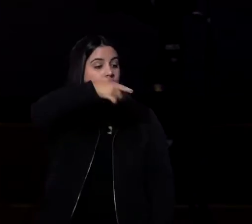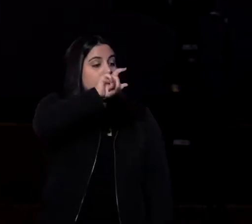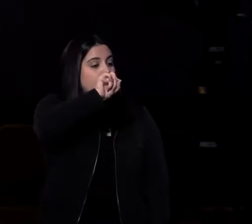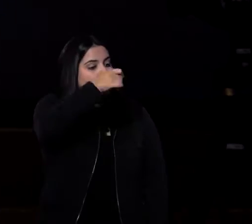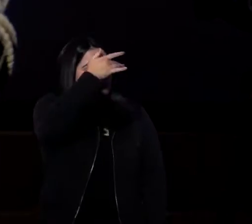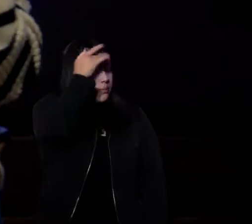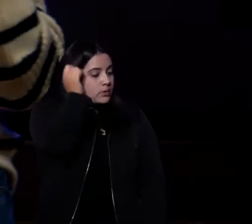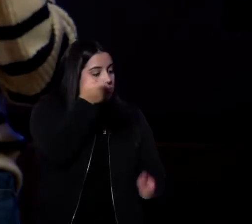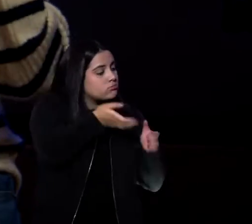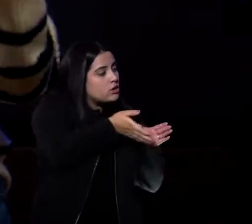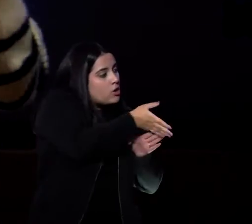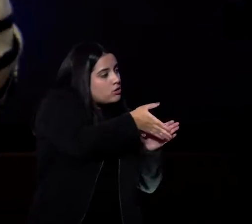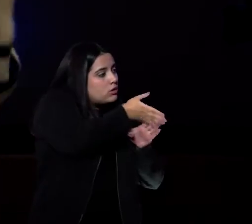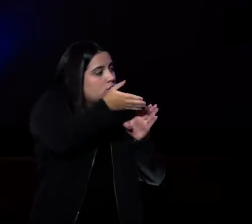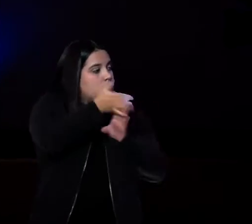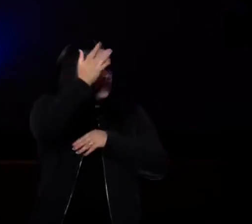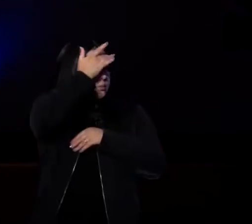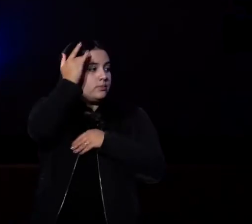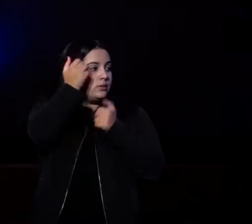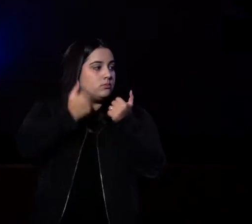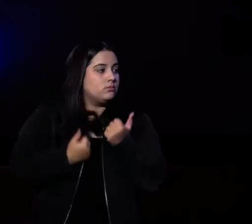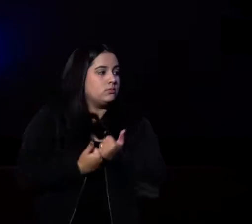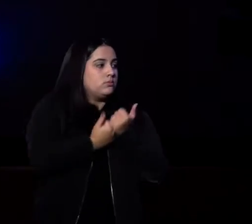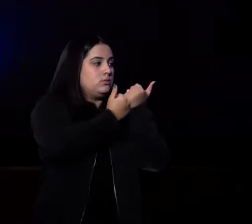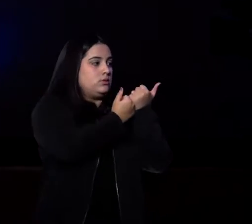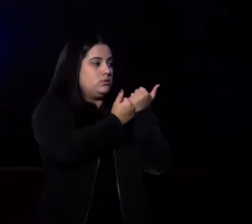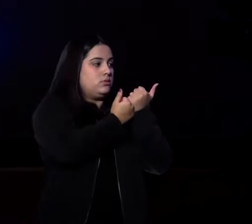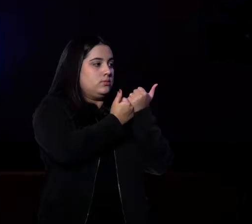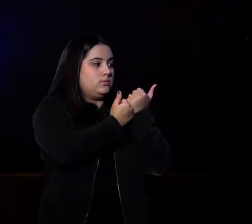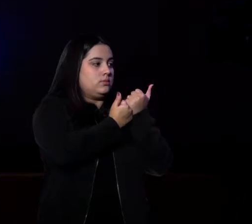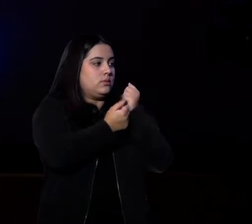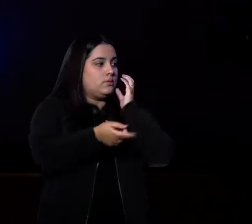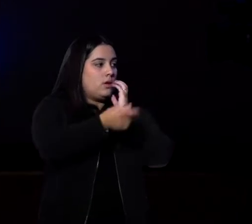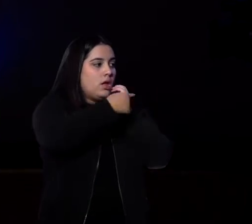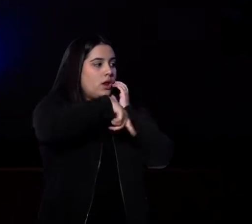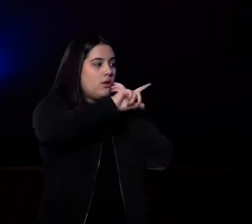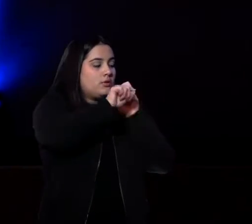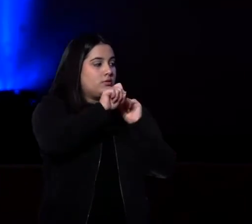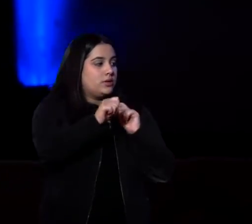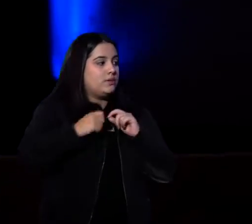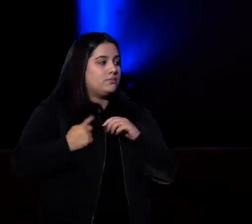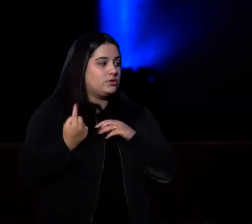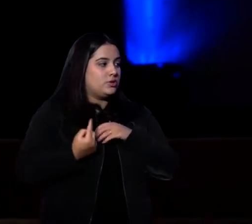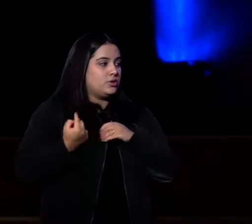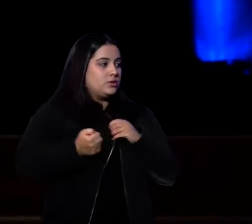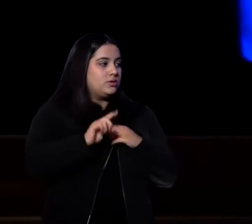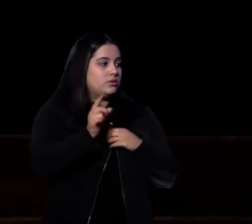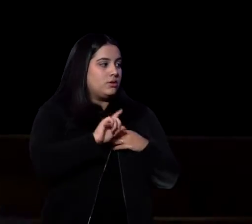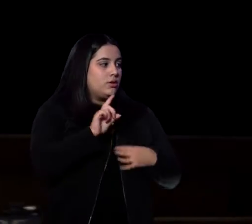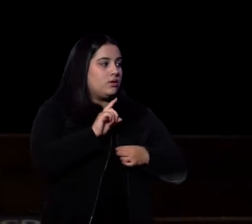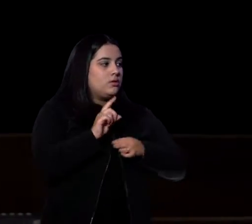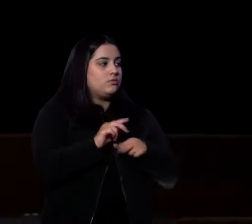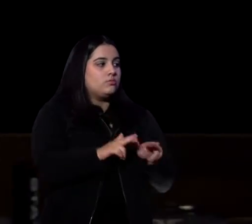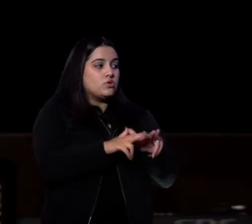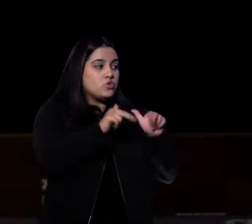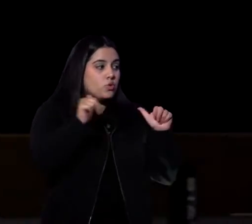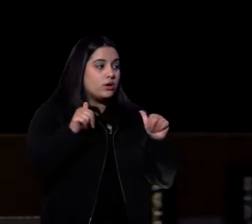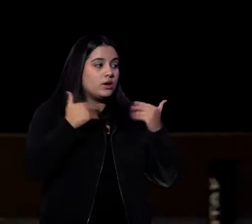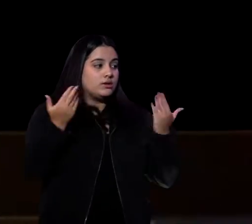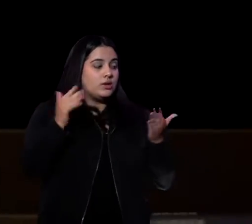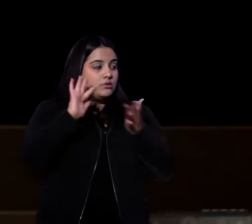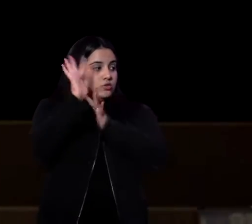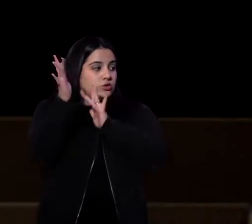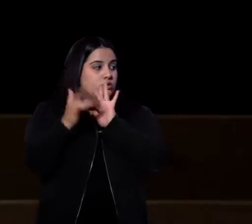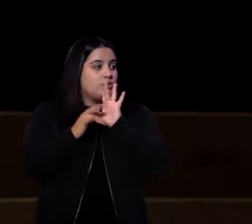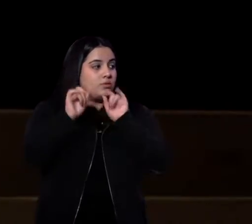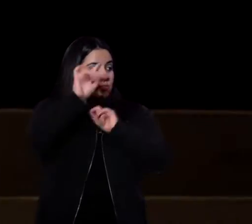auxiliador, para que vocês não fiquem órfãos. Então, Jesus, ele mandou o Espírito Santo para as nossas